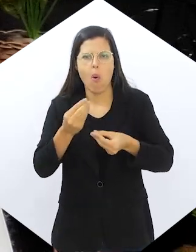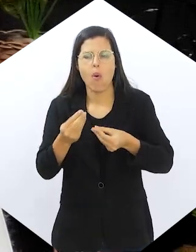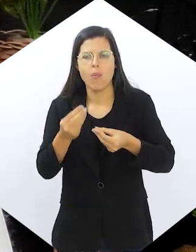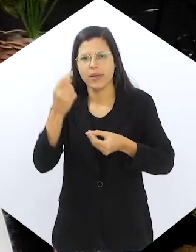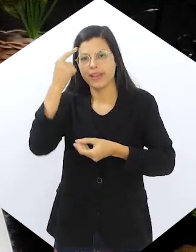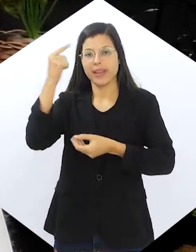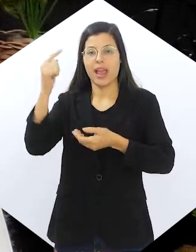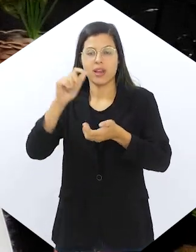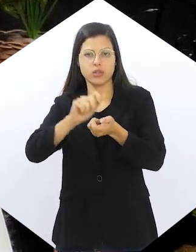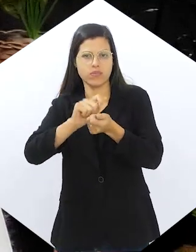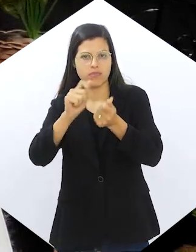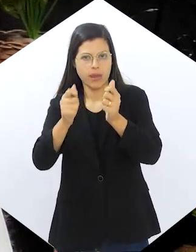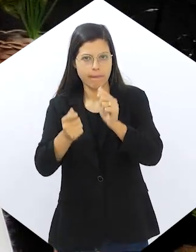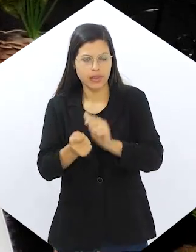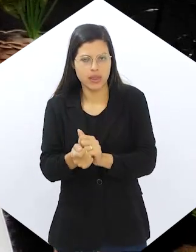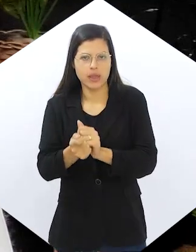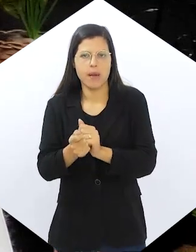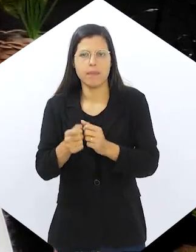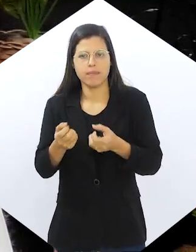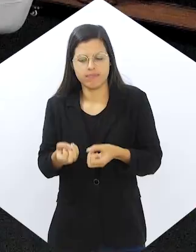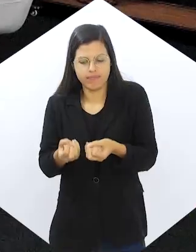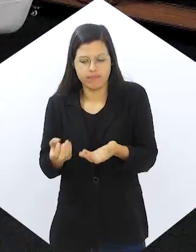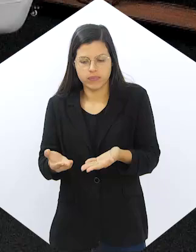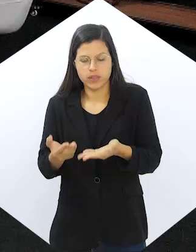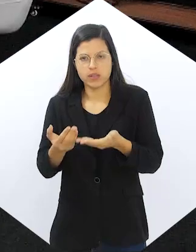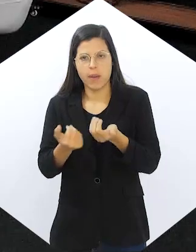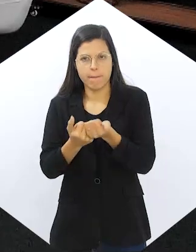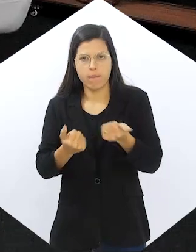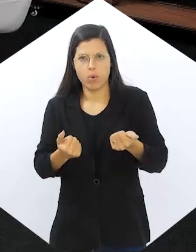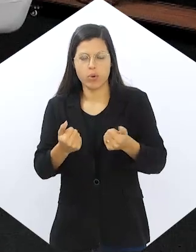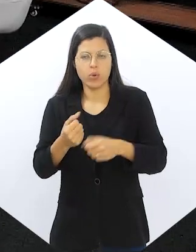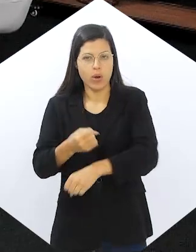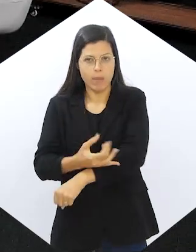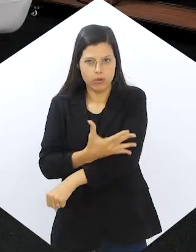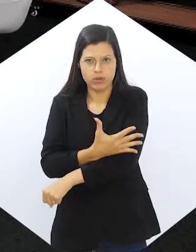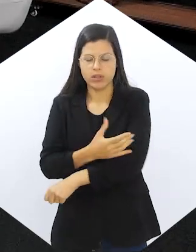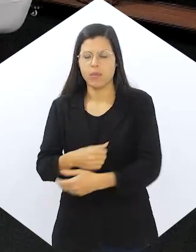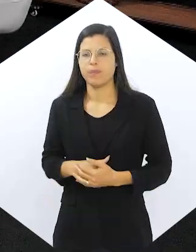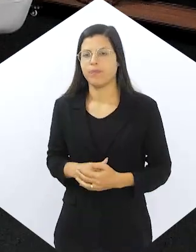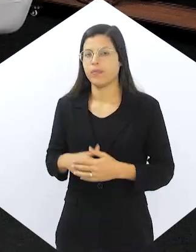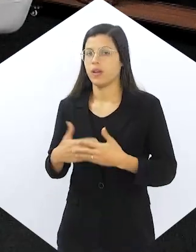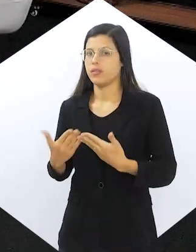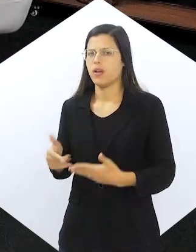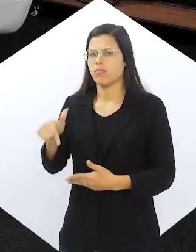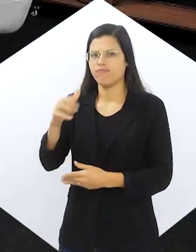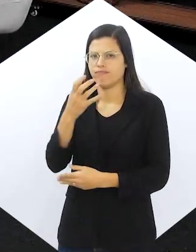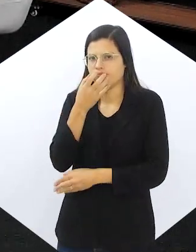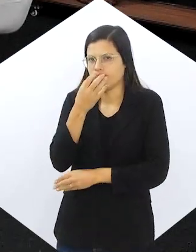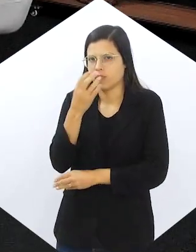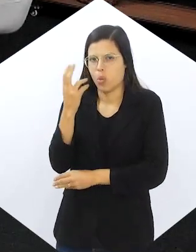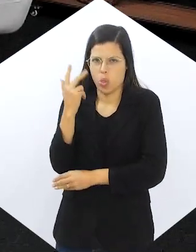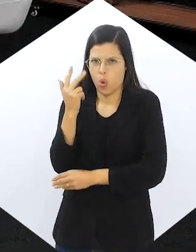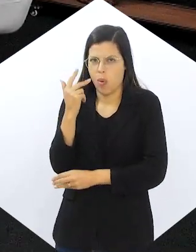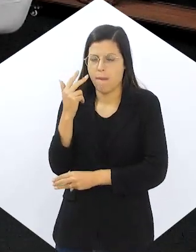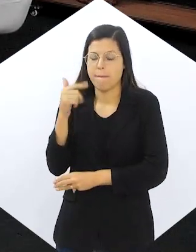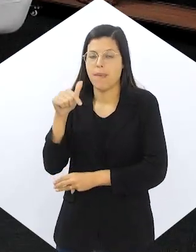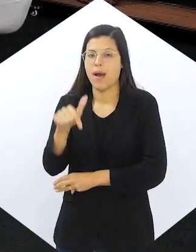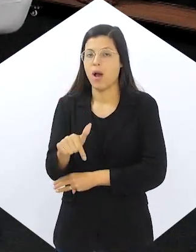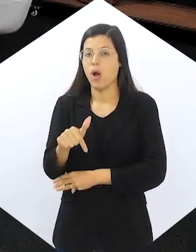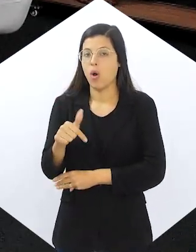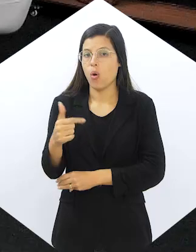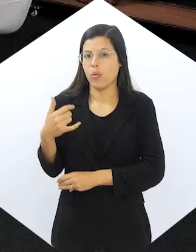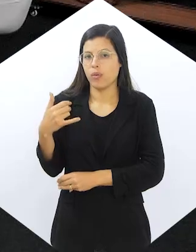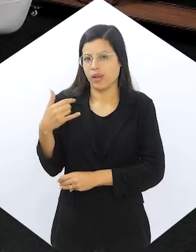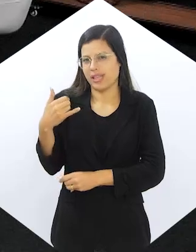adaptá-lo, treiná-lo para te dar suporte emocional? Então, ele era um cachorro normal, um pet, e quando ele estava com